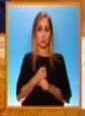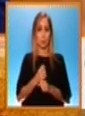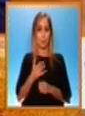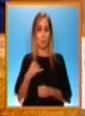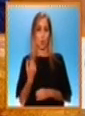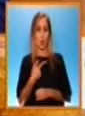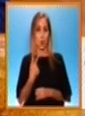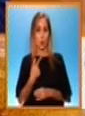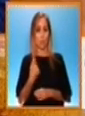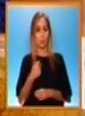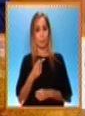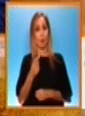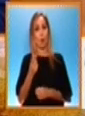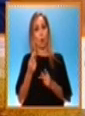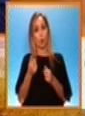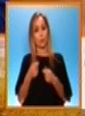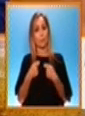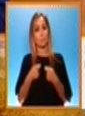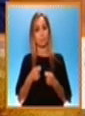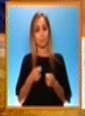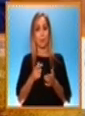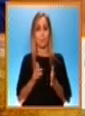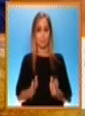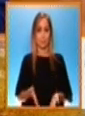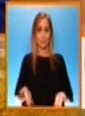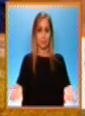como todos, temos contas para pagar. Claro.